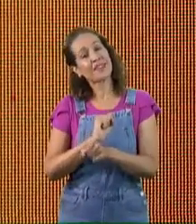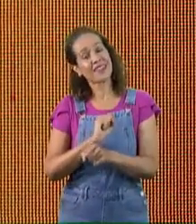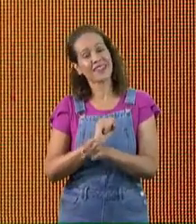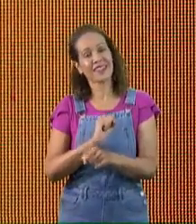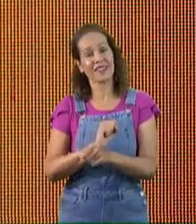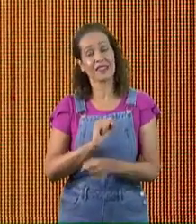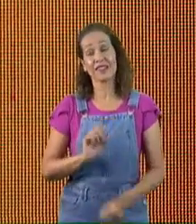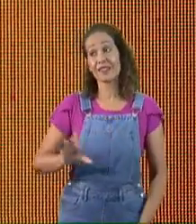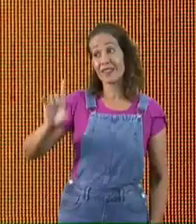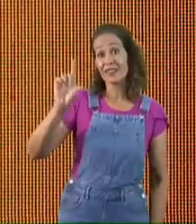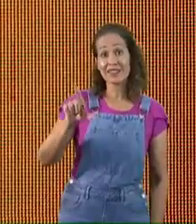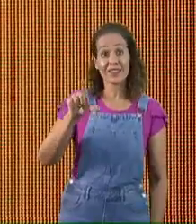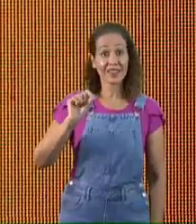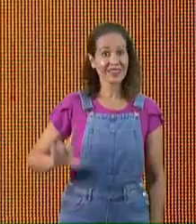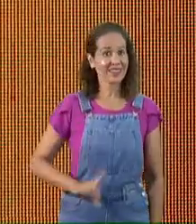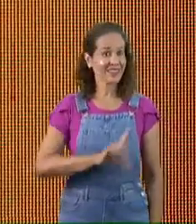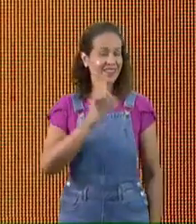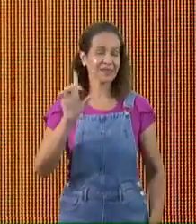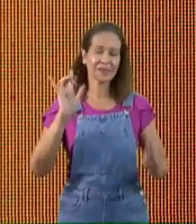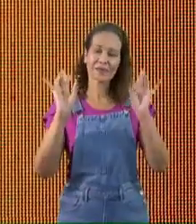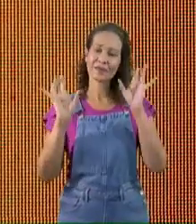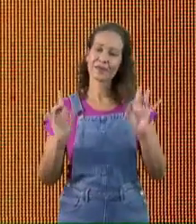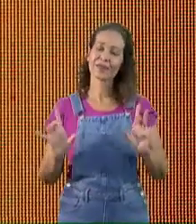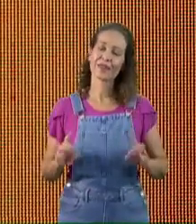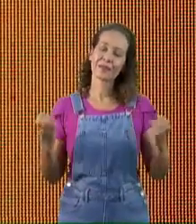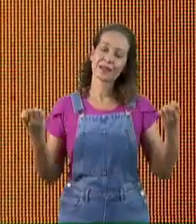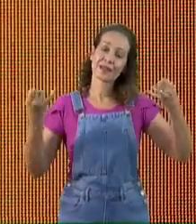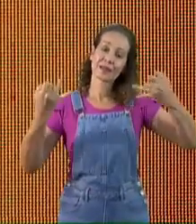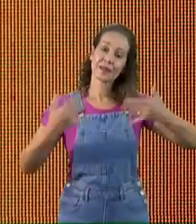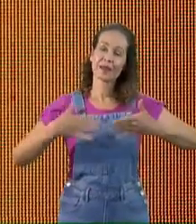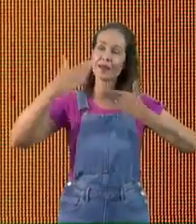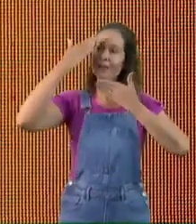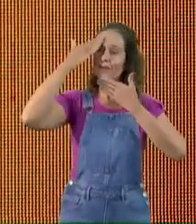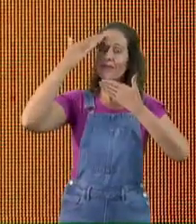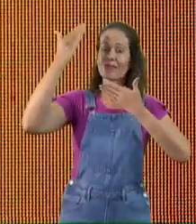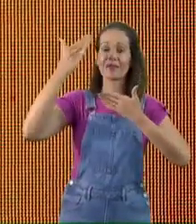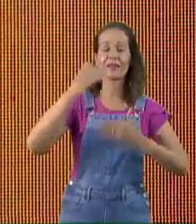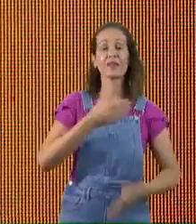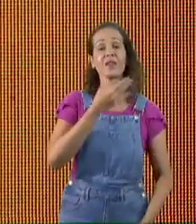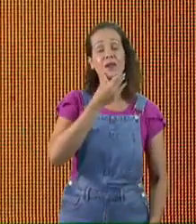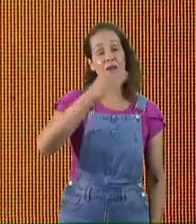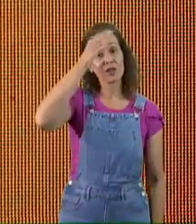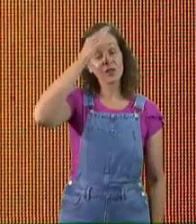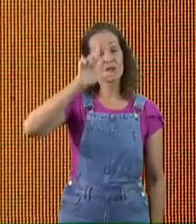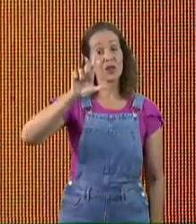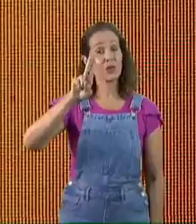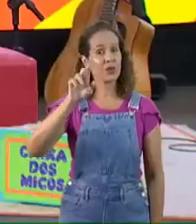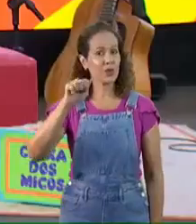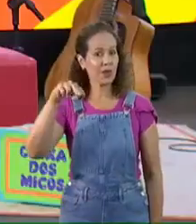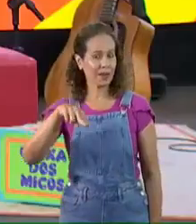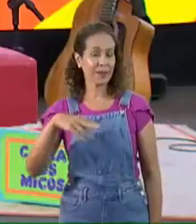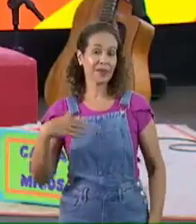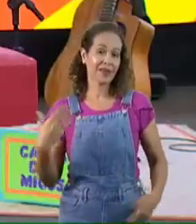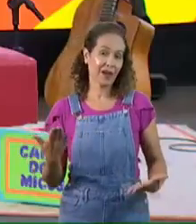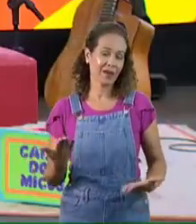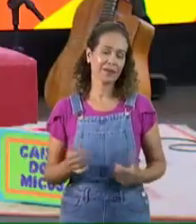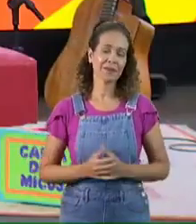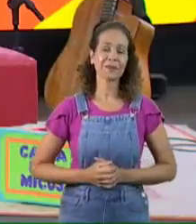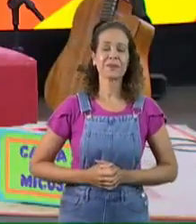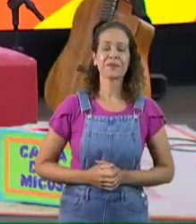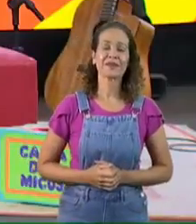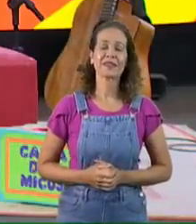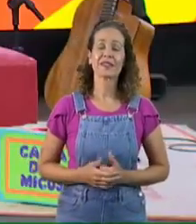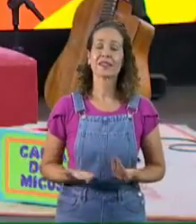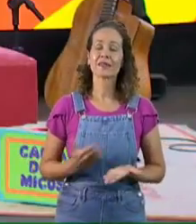aprove o Senhor, né, nesse dia tão especial, falarmos sobre gratidão com o tio Luan. Então, tio Luan, vamos lá. Já